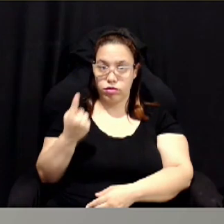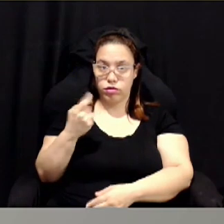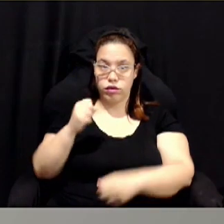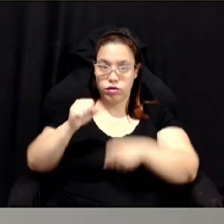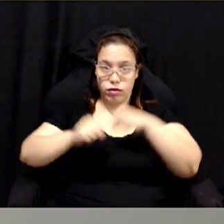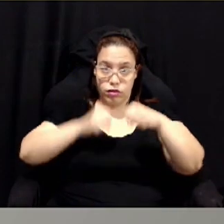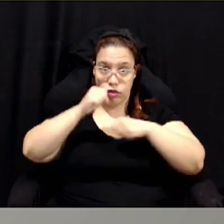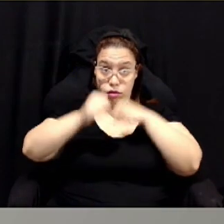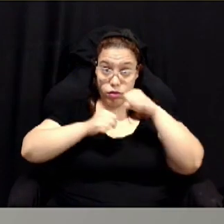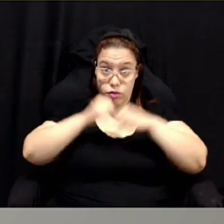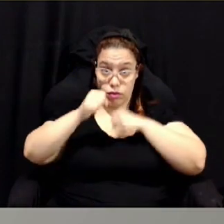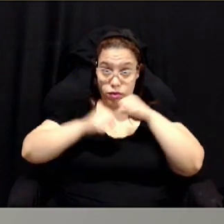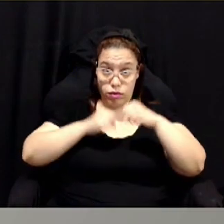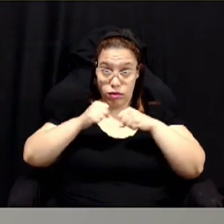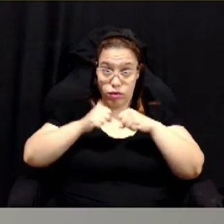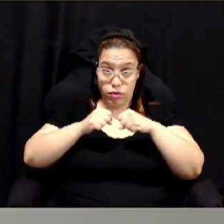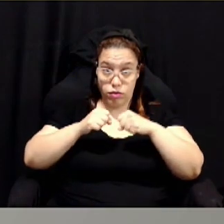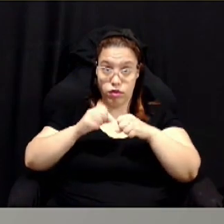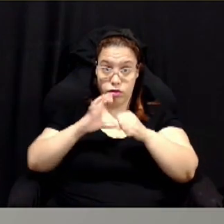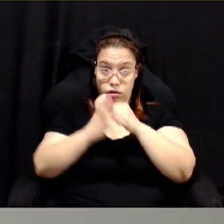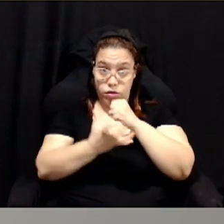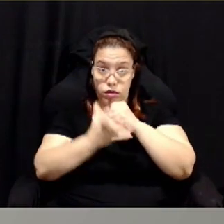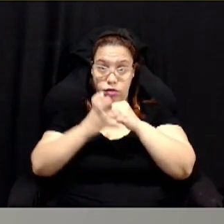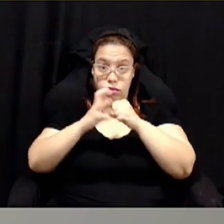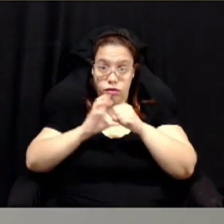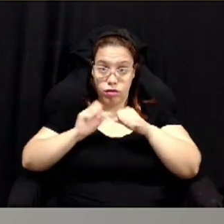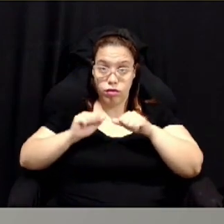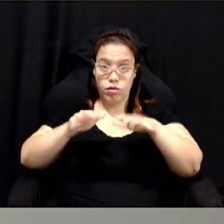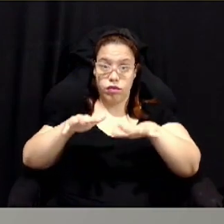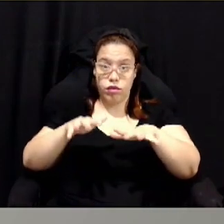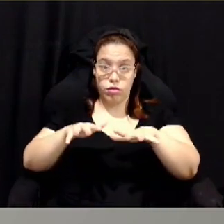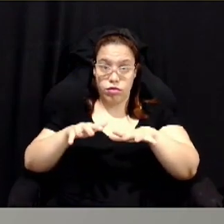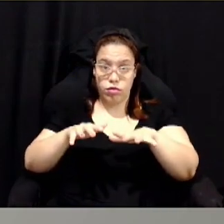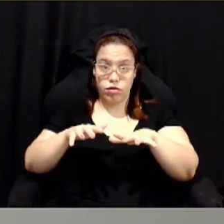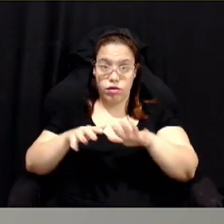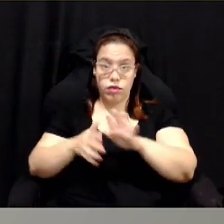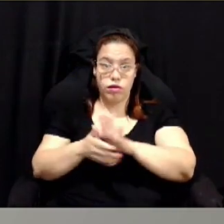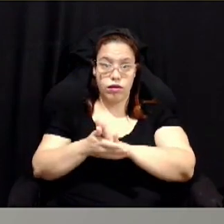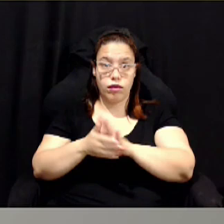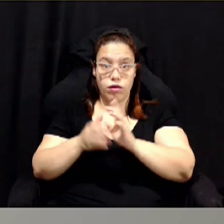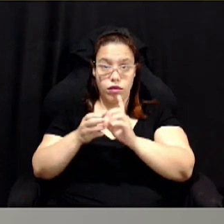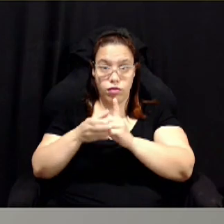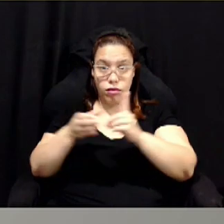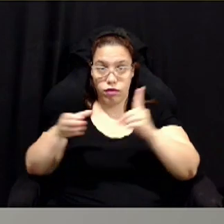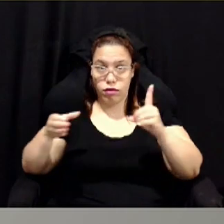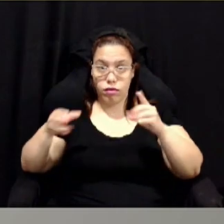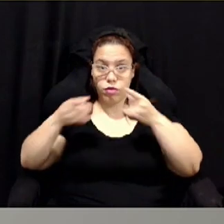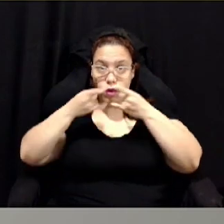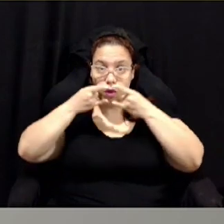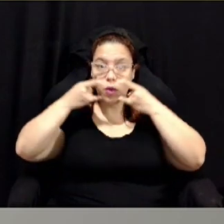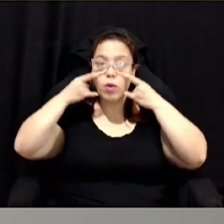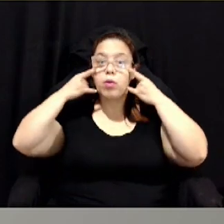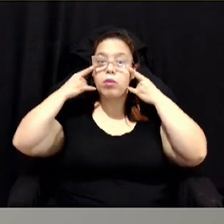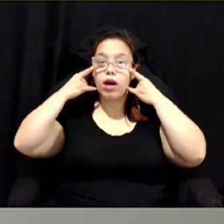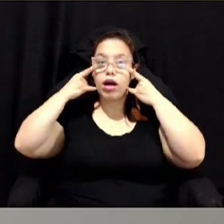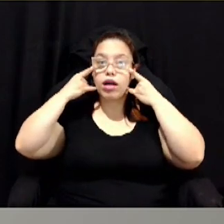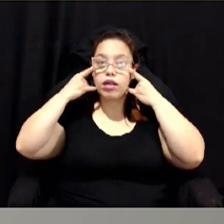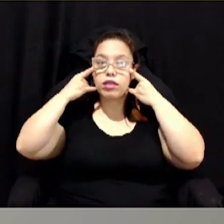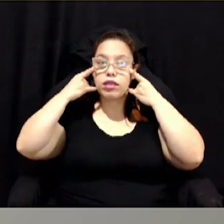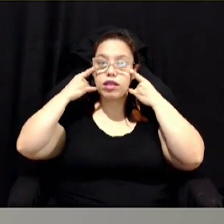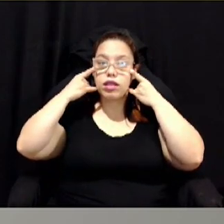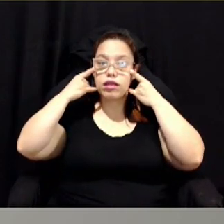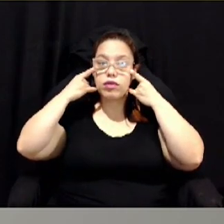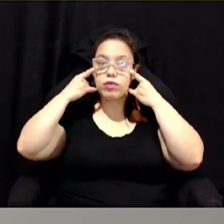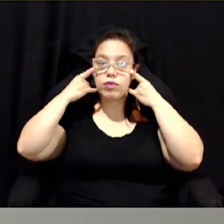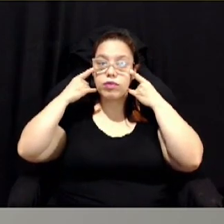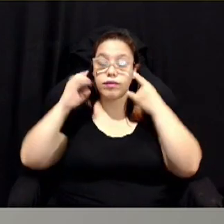foi assim no meio da pandemia mesmo, com largada separada, todo mundo com máscara. Aí acabou que